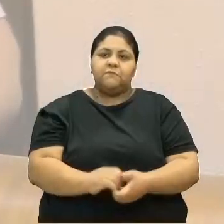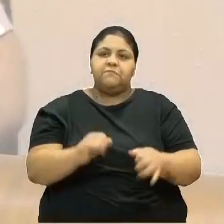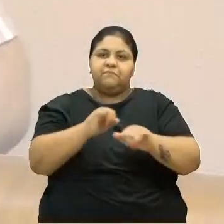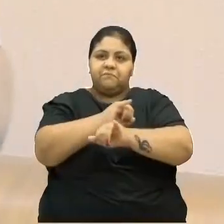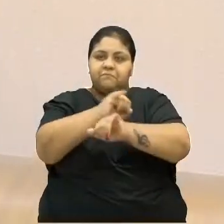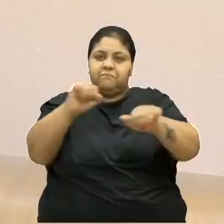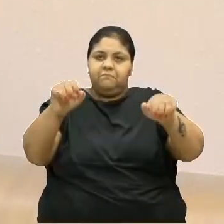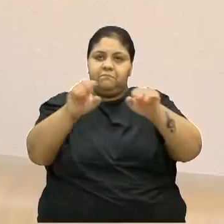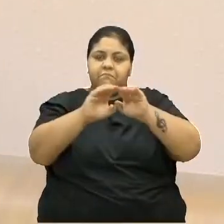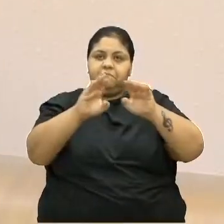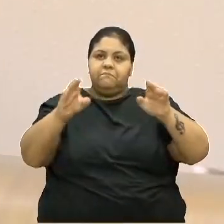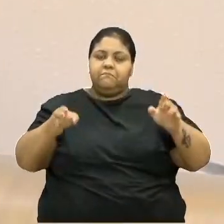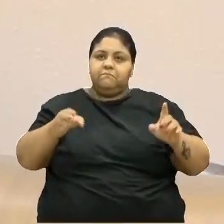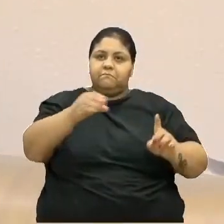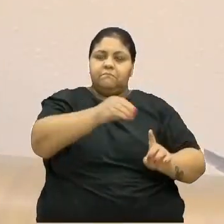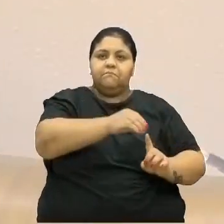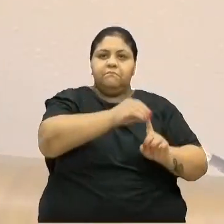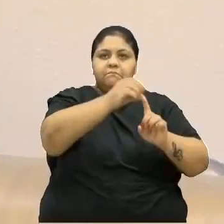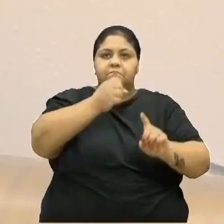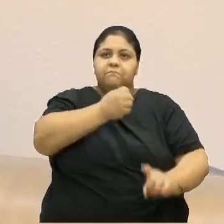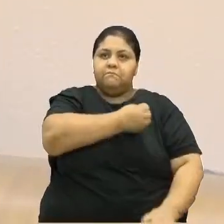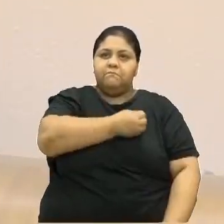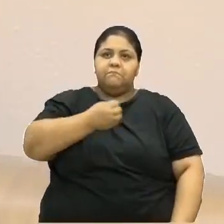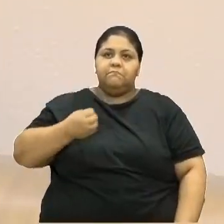Informo que, nos termos da resolução de mesa número